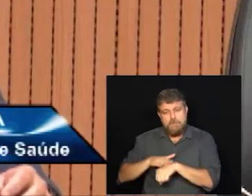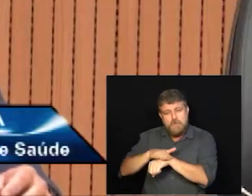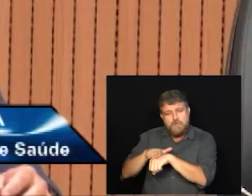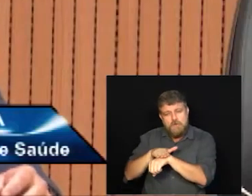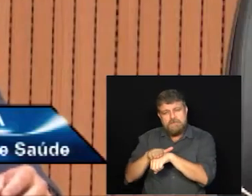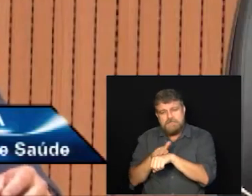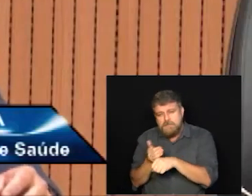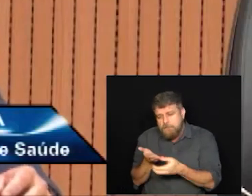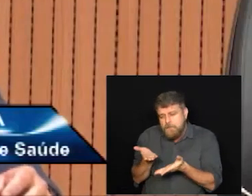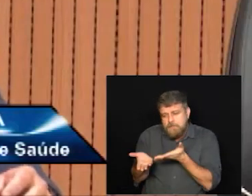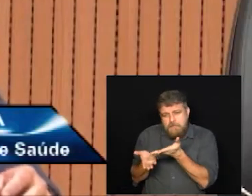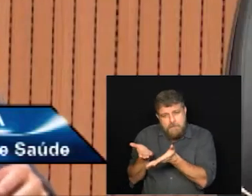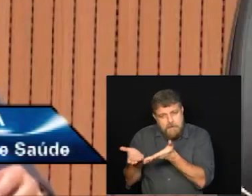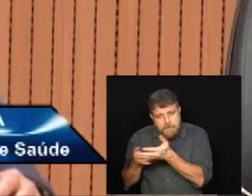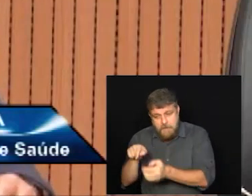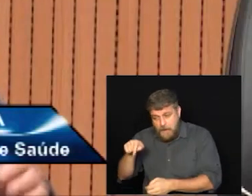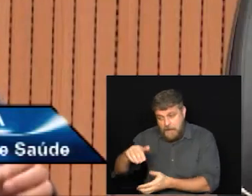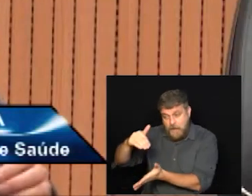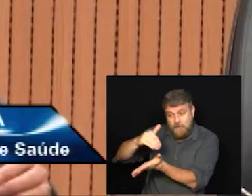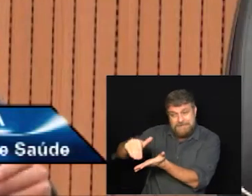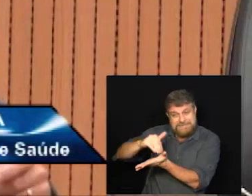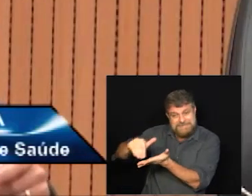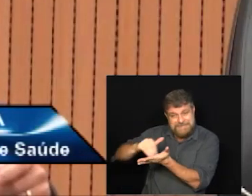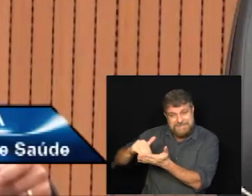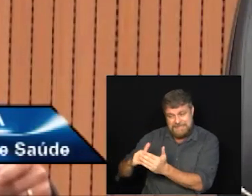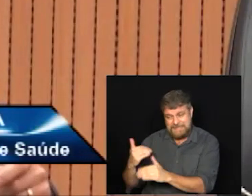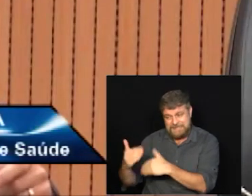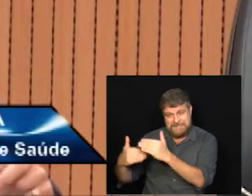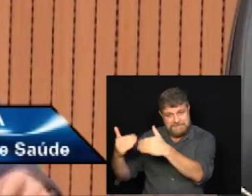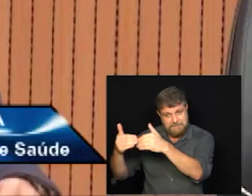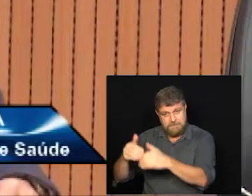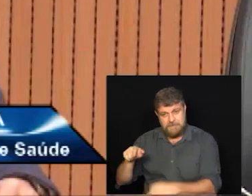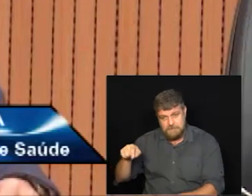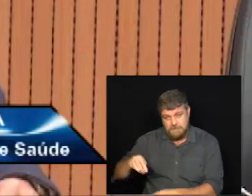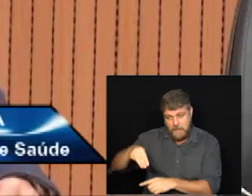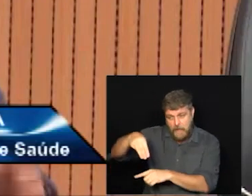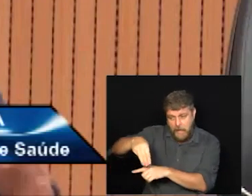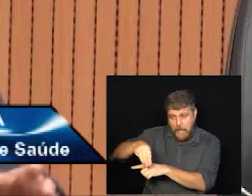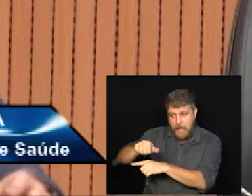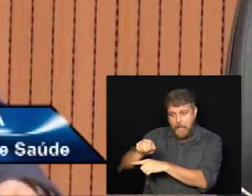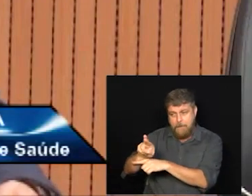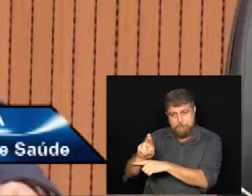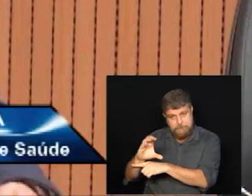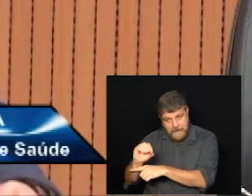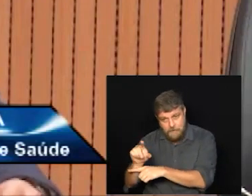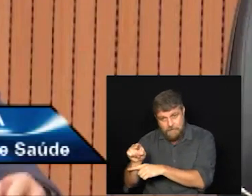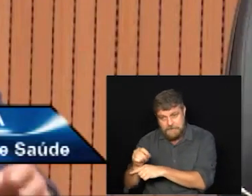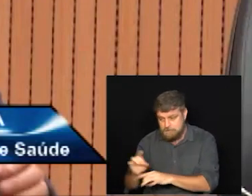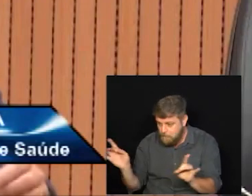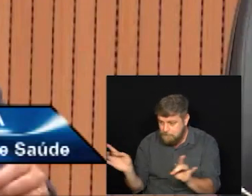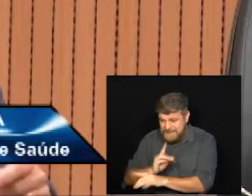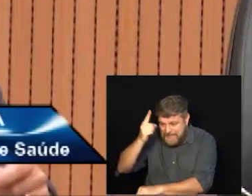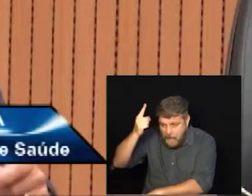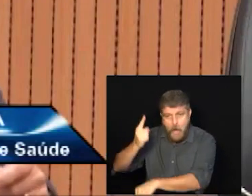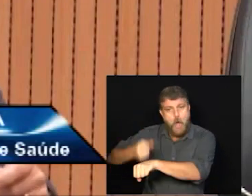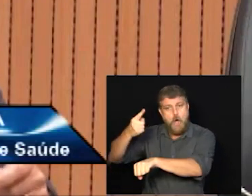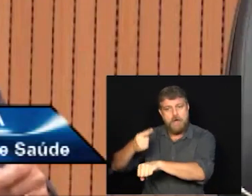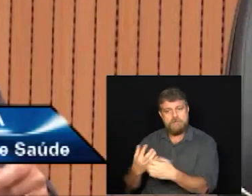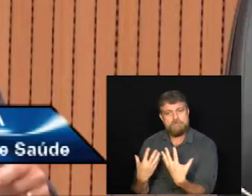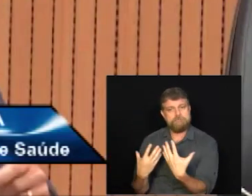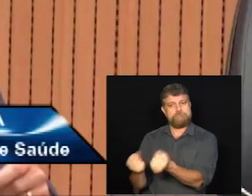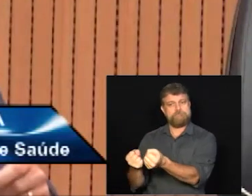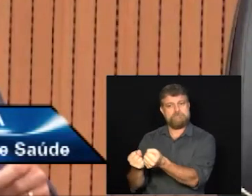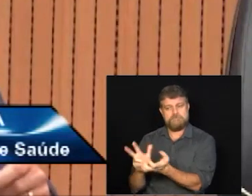Conversando com o secretário de Desenvolvimento Regional, Marco Mignoli, que de pronto já